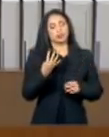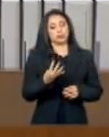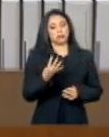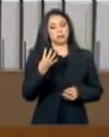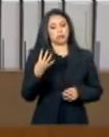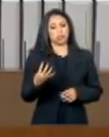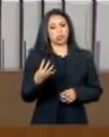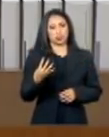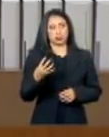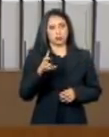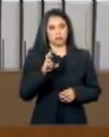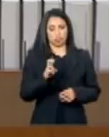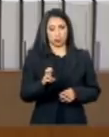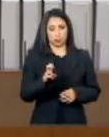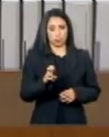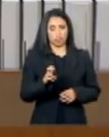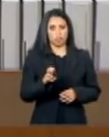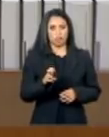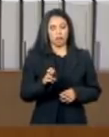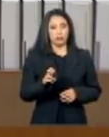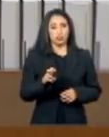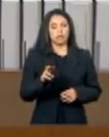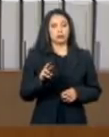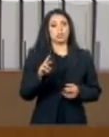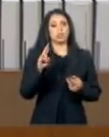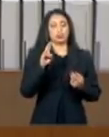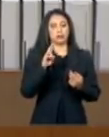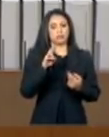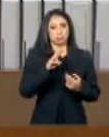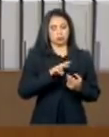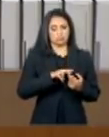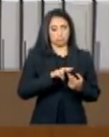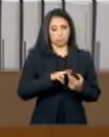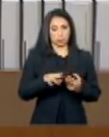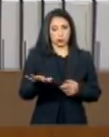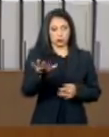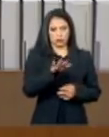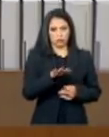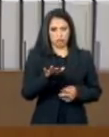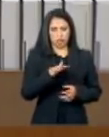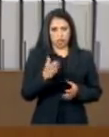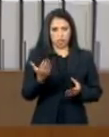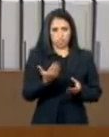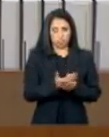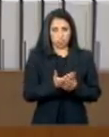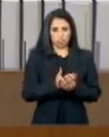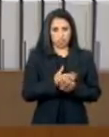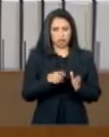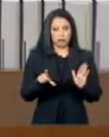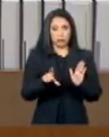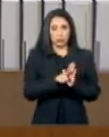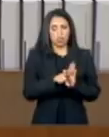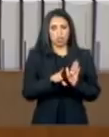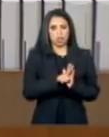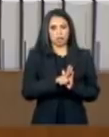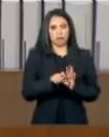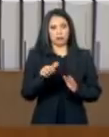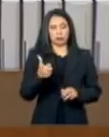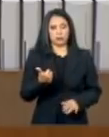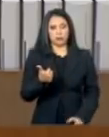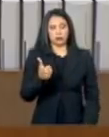repercussão geral a incidência do prazo decadencial previsto no artigo 54 da lei 9.784 1999